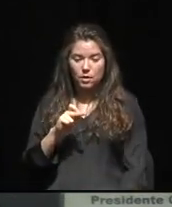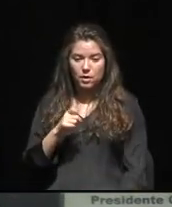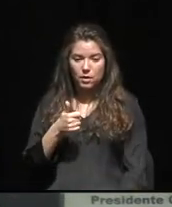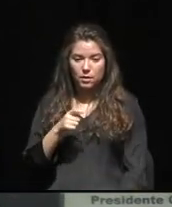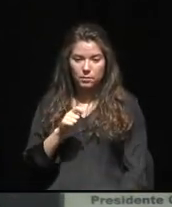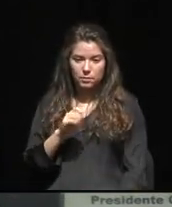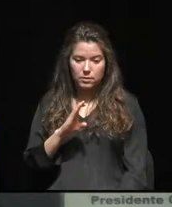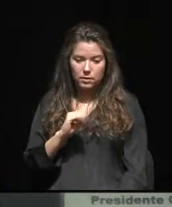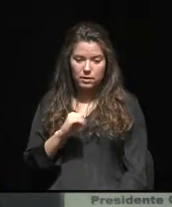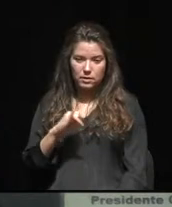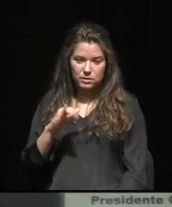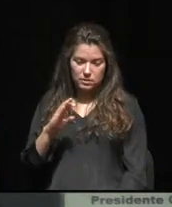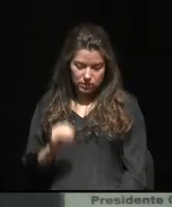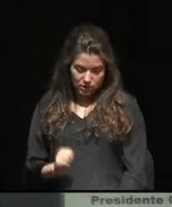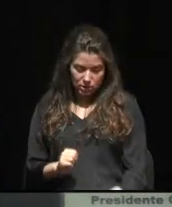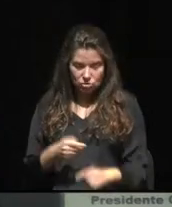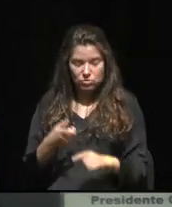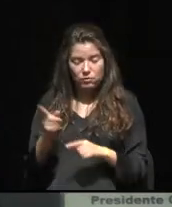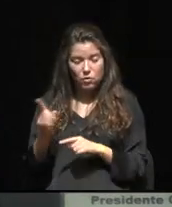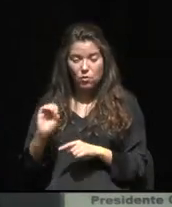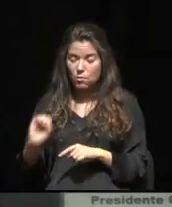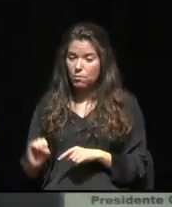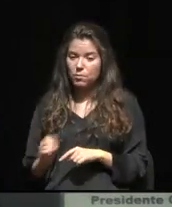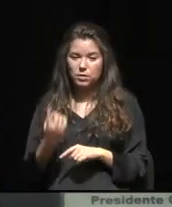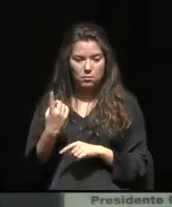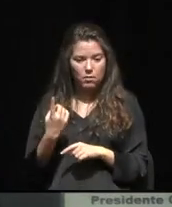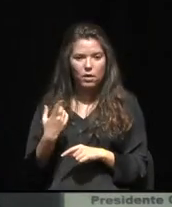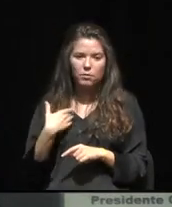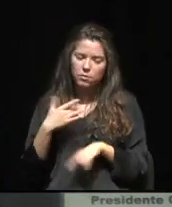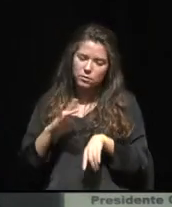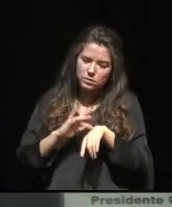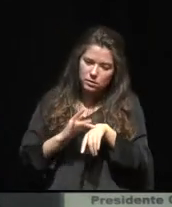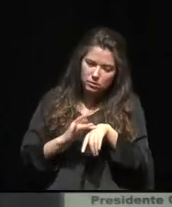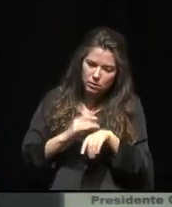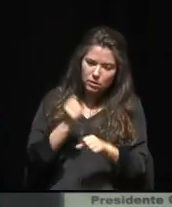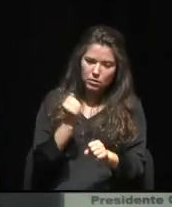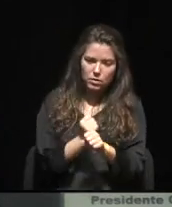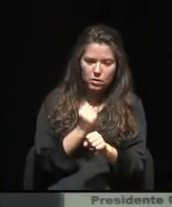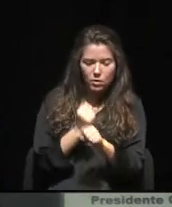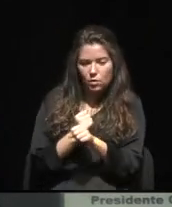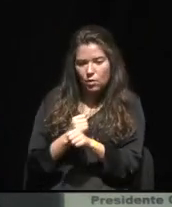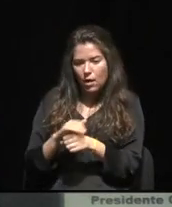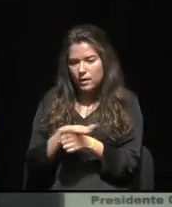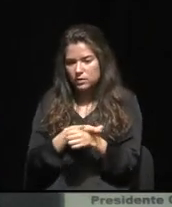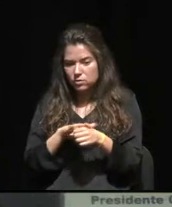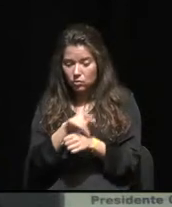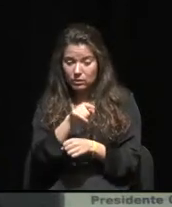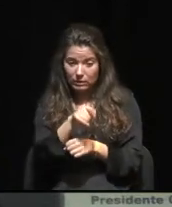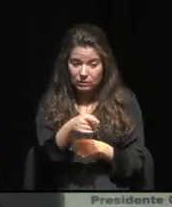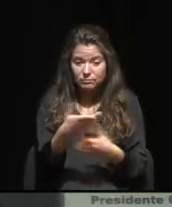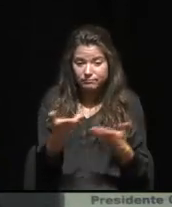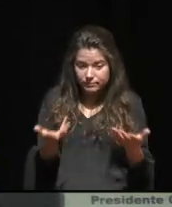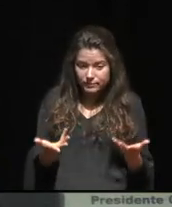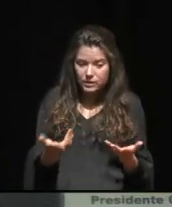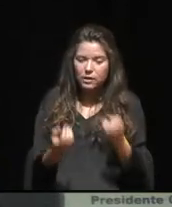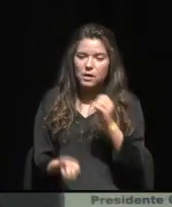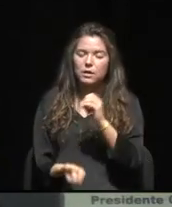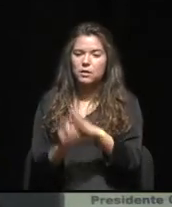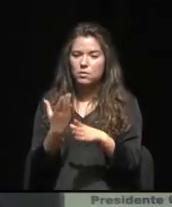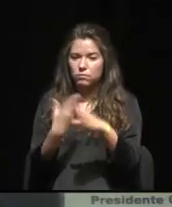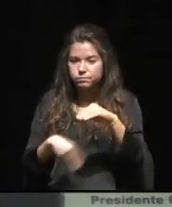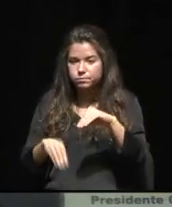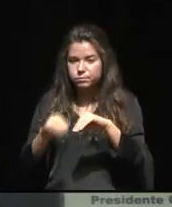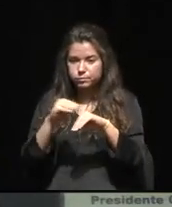lei foi o engenheiro Nuno cruz abcis por sensibilidade aos trabalhadores à situação em que se encontravam que criou este